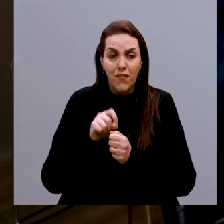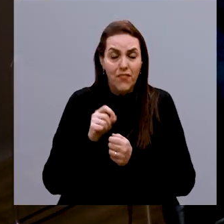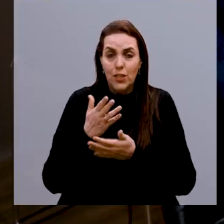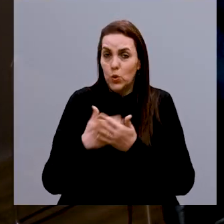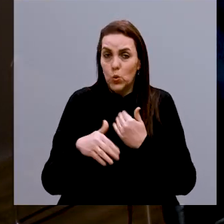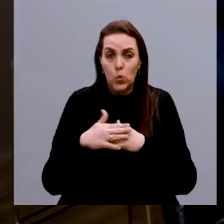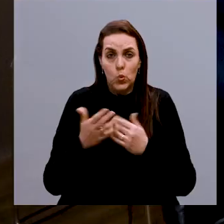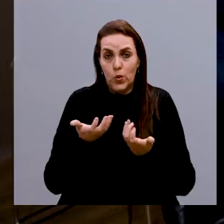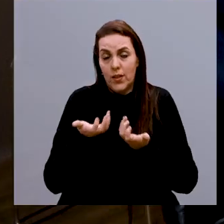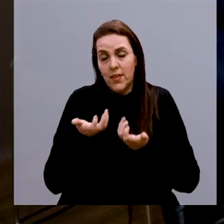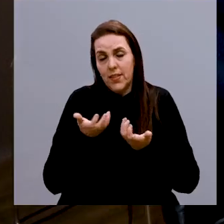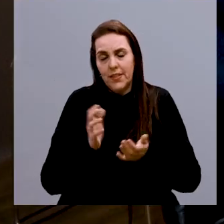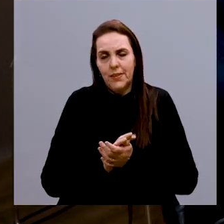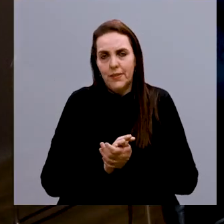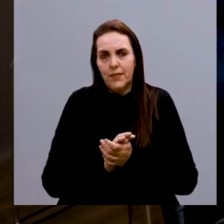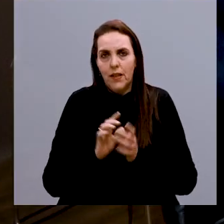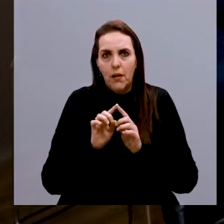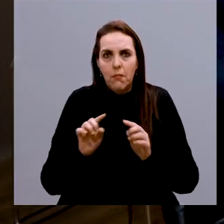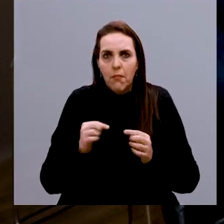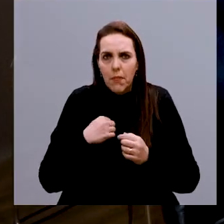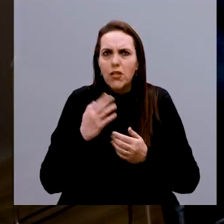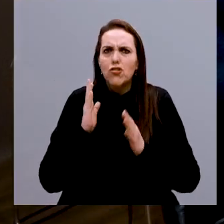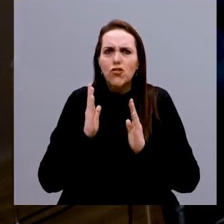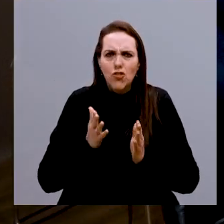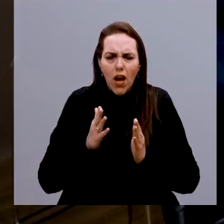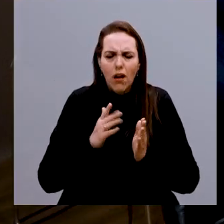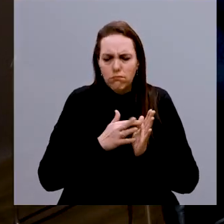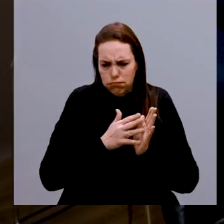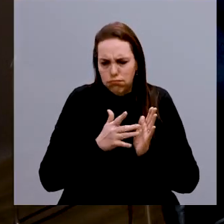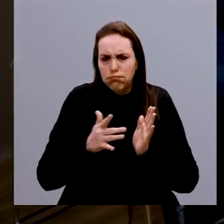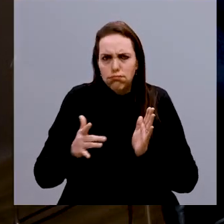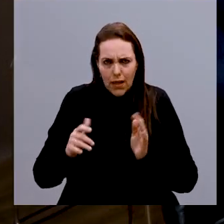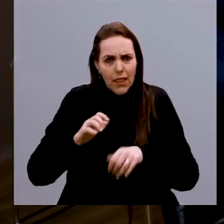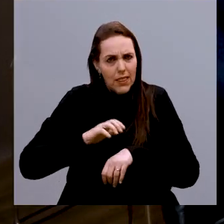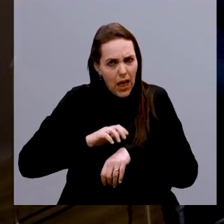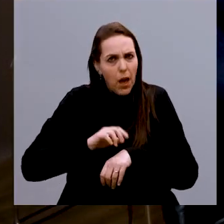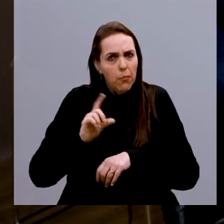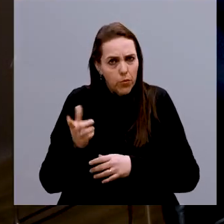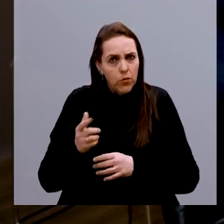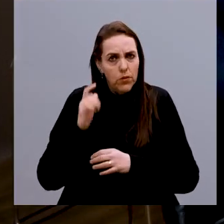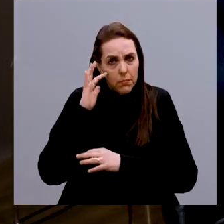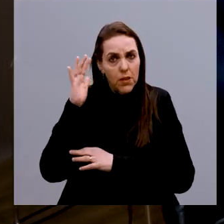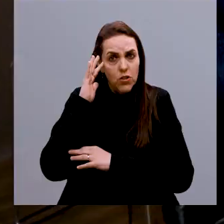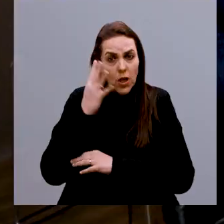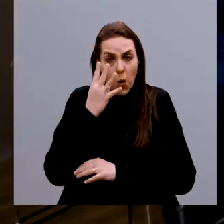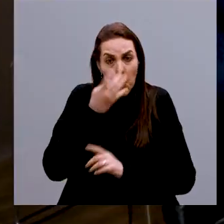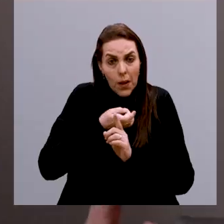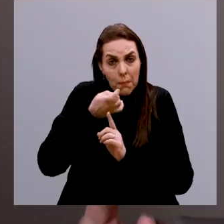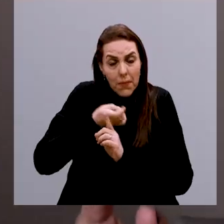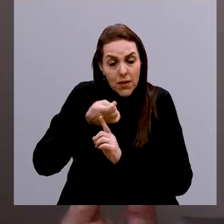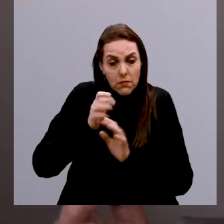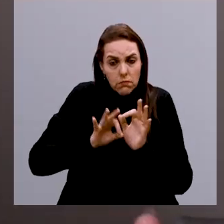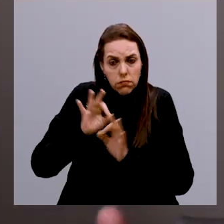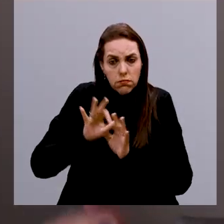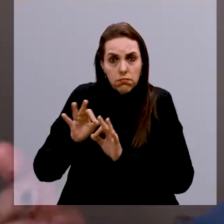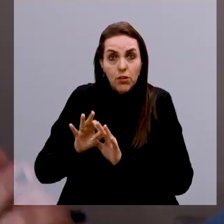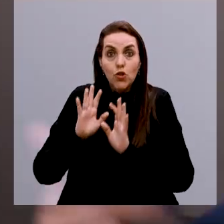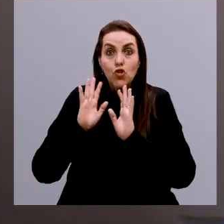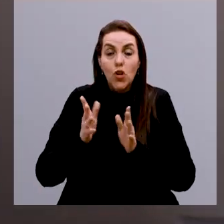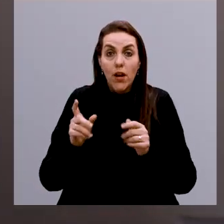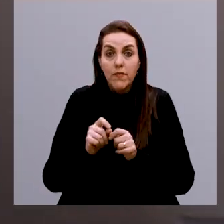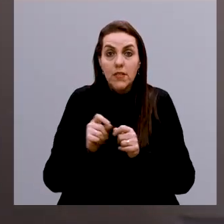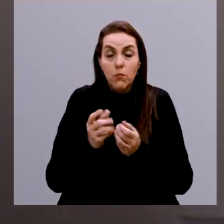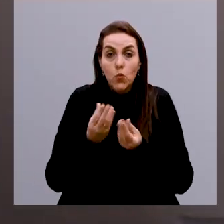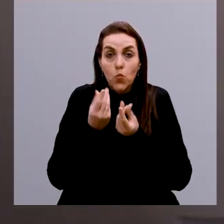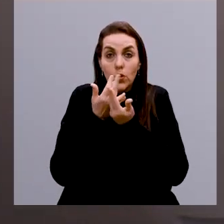fez tudo o que a gente gostaria. Mas, meu Deus, se andou muito em pouco tempo. Se a gente for pensar em 4 meses, quanta